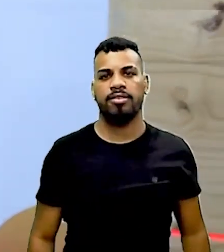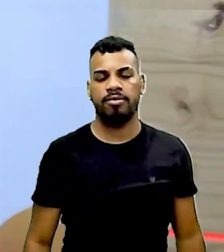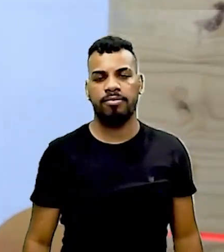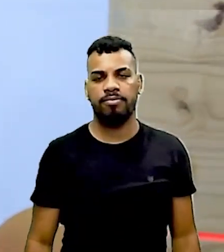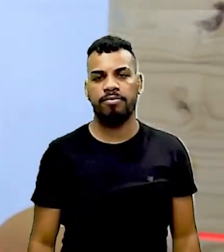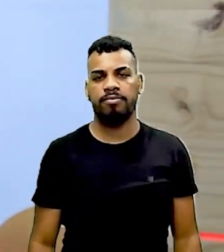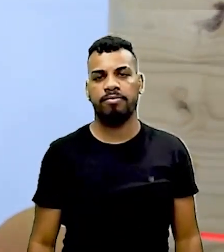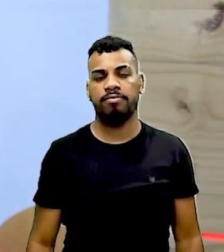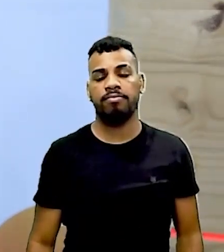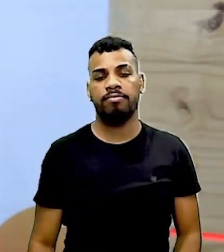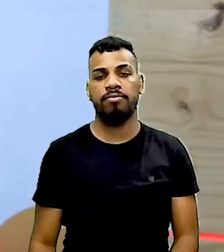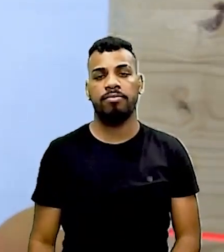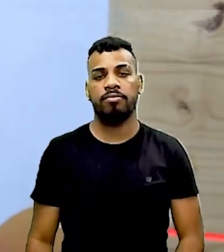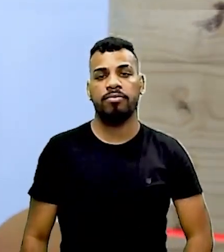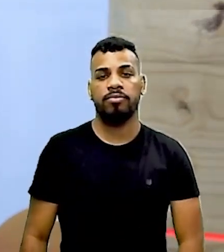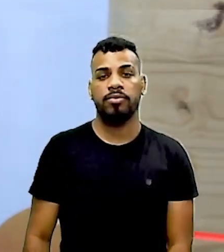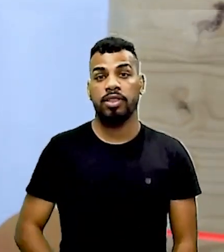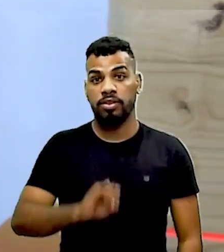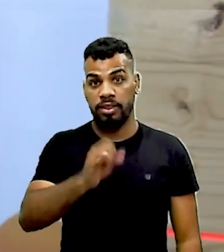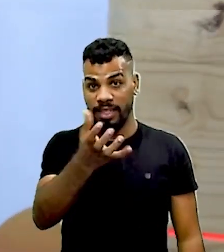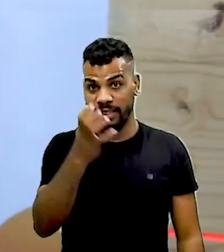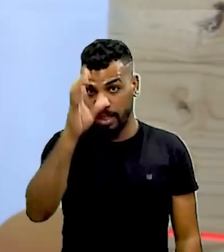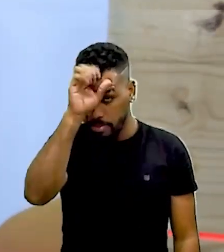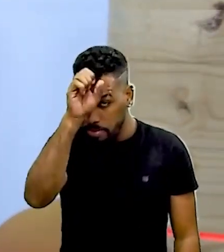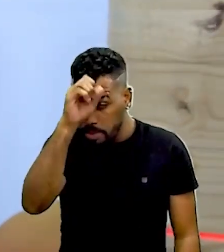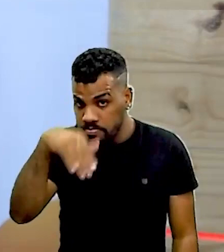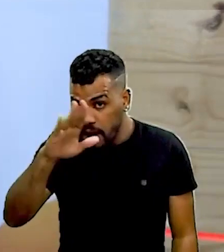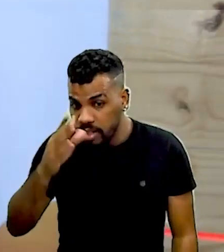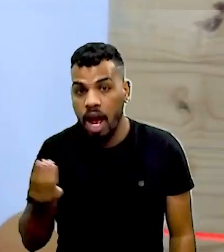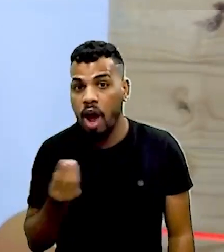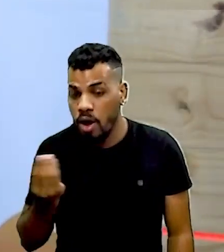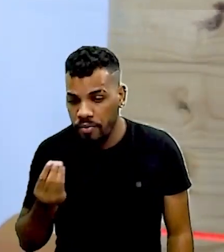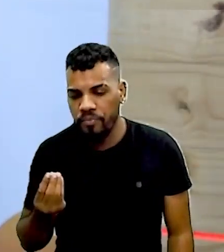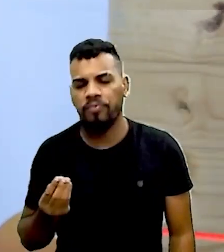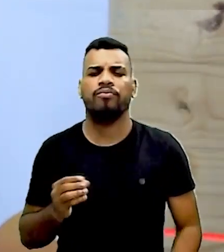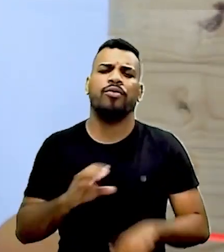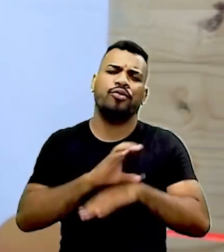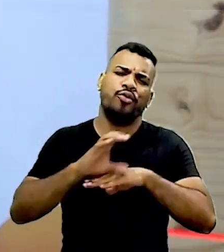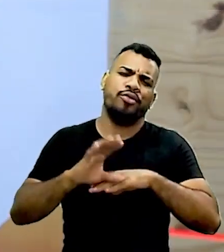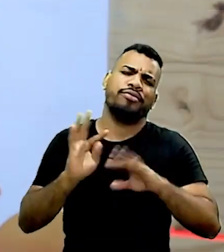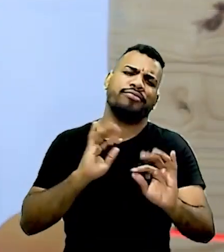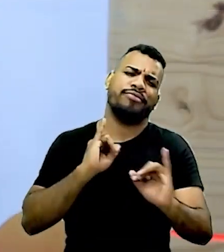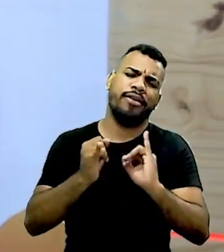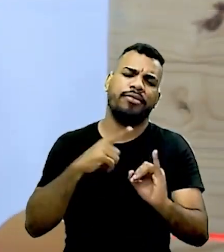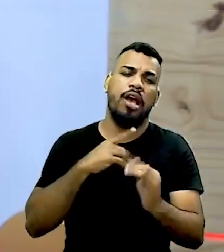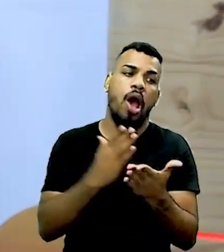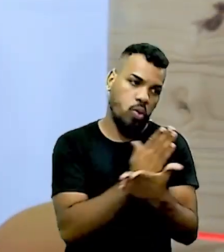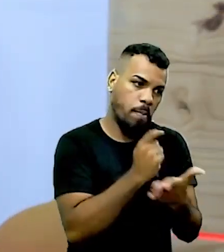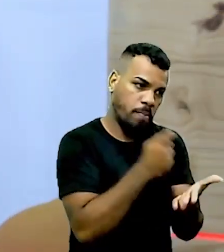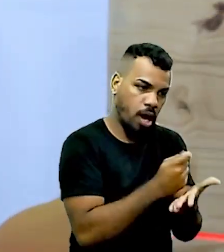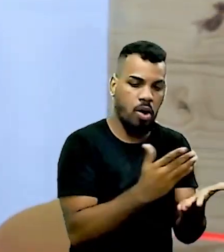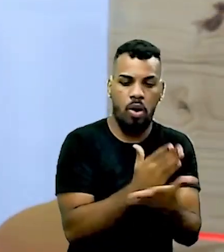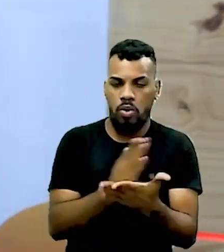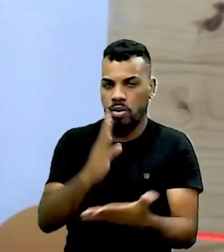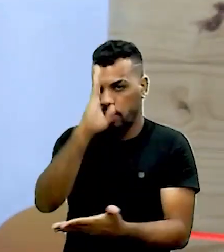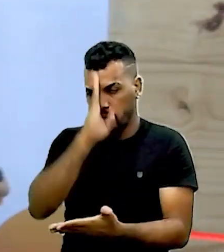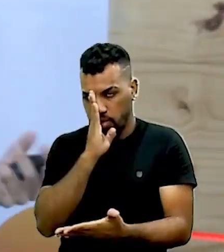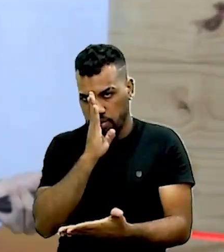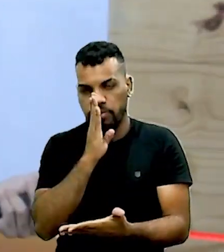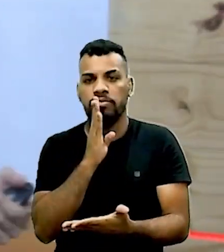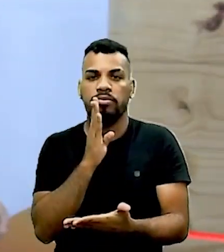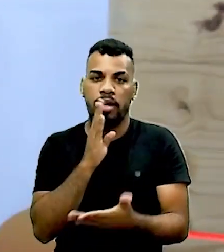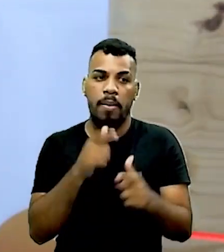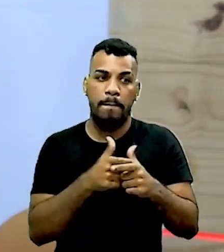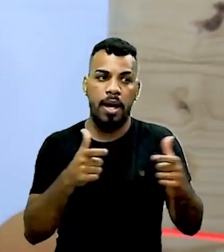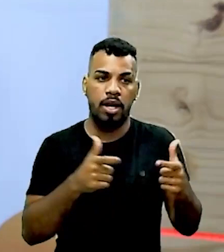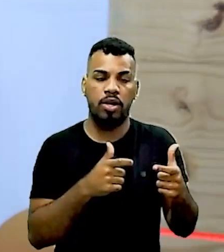Se você quer saber onde aprender mais, tem cursos na internet, que alguns pagos, outros de graça. Geralmente